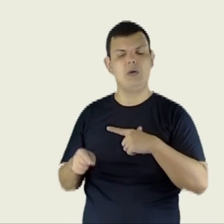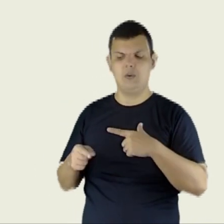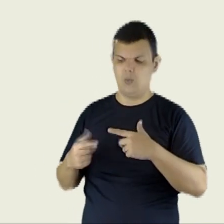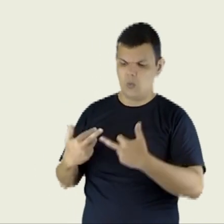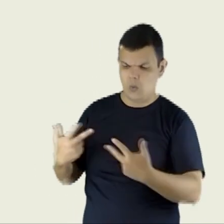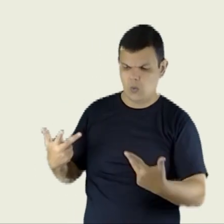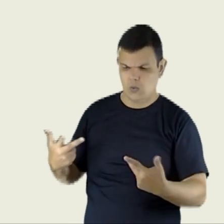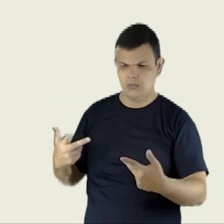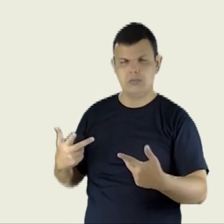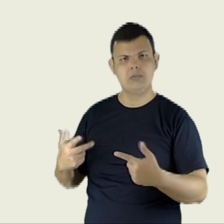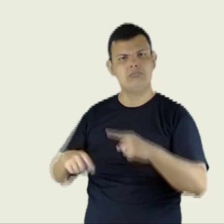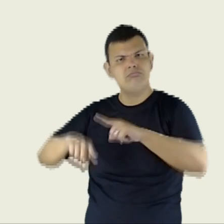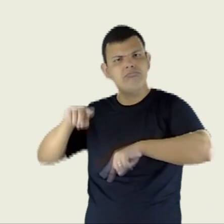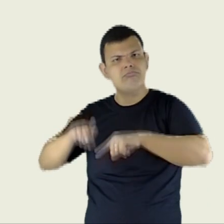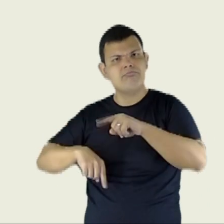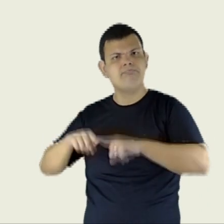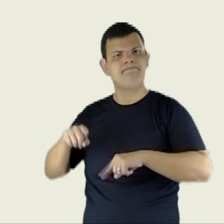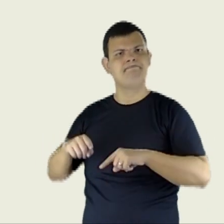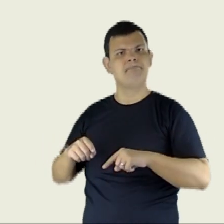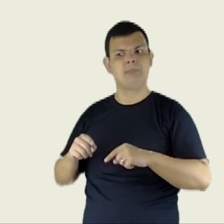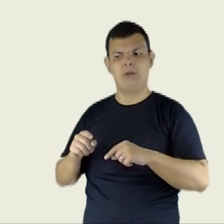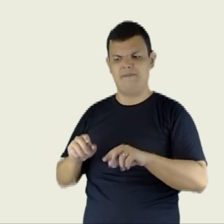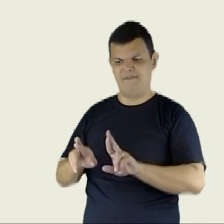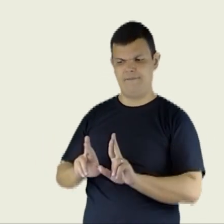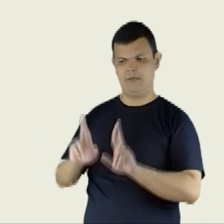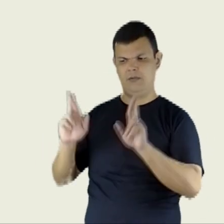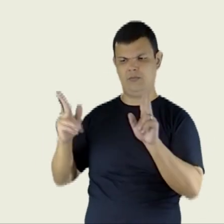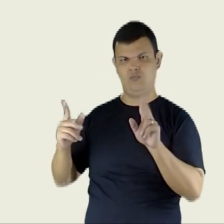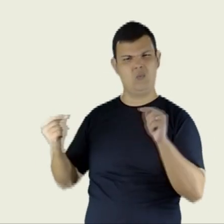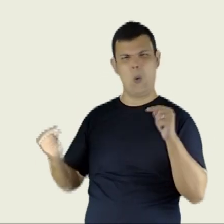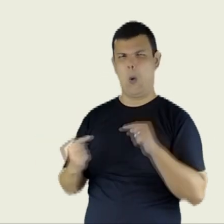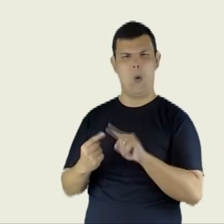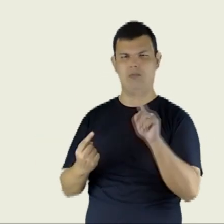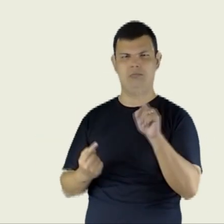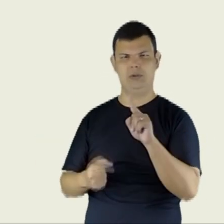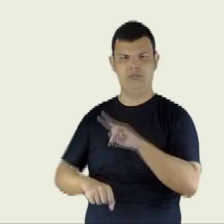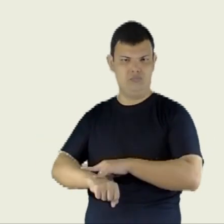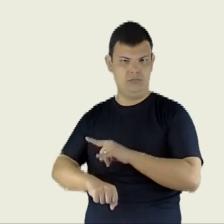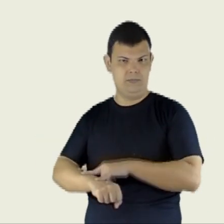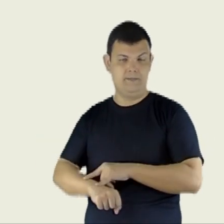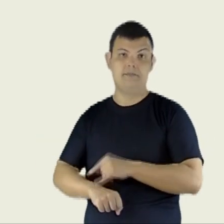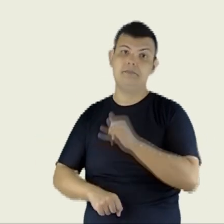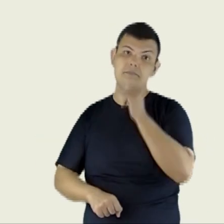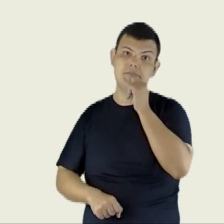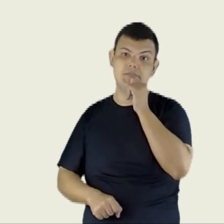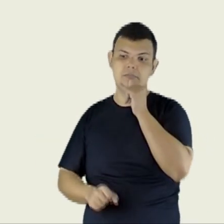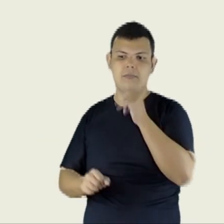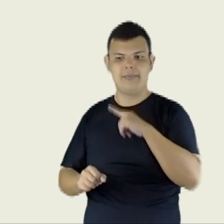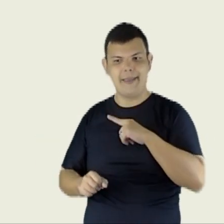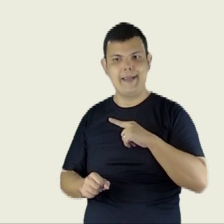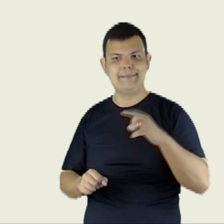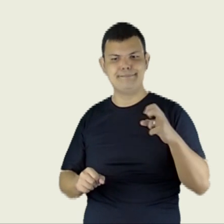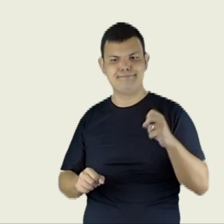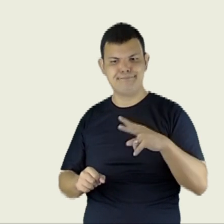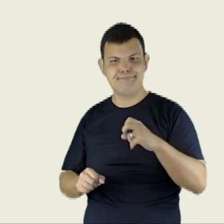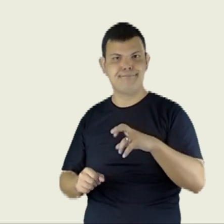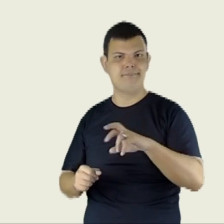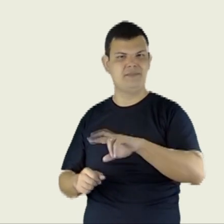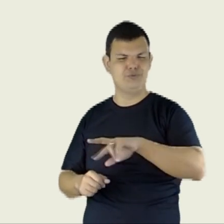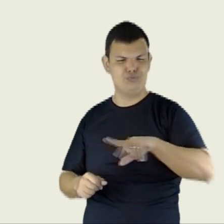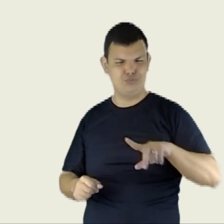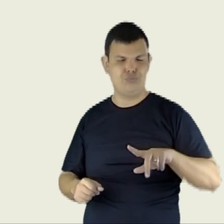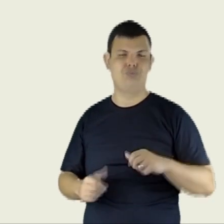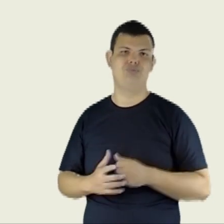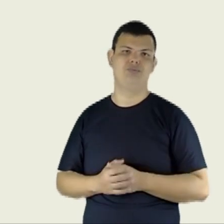de elementos e sedimentos anormais na urina, né? Quanto à presença ou não de germes. E